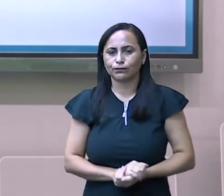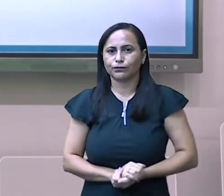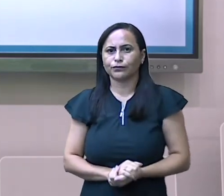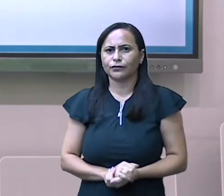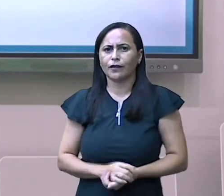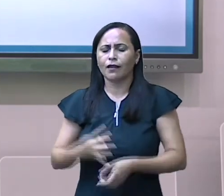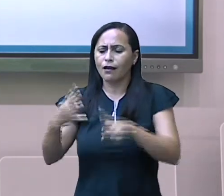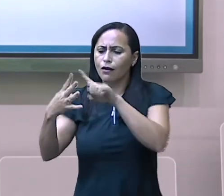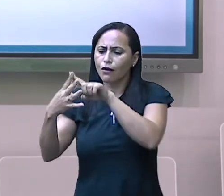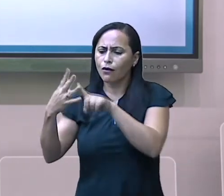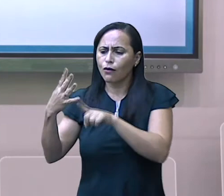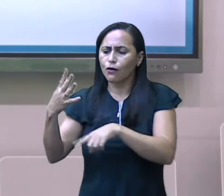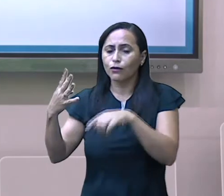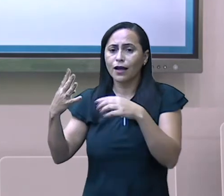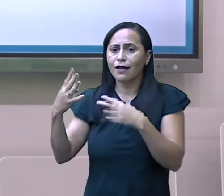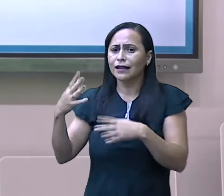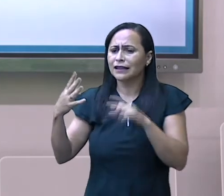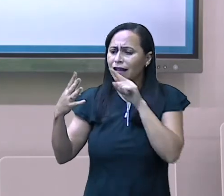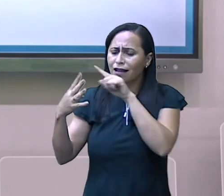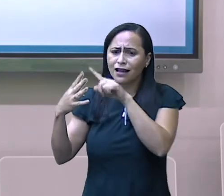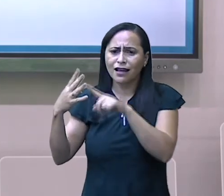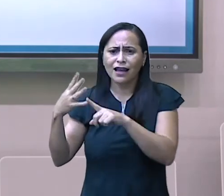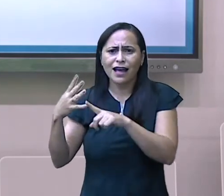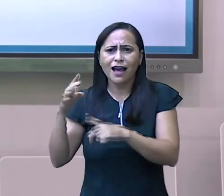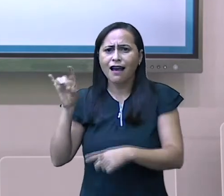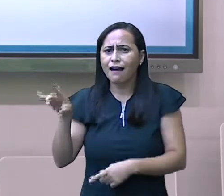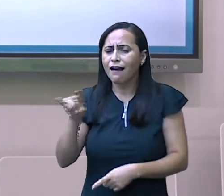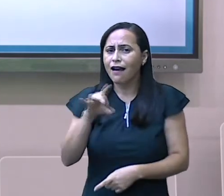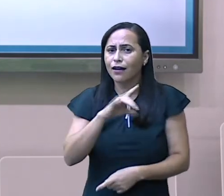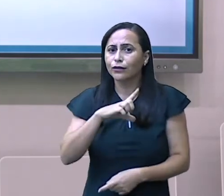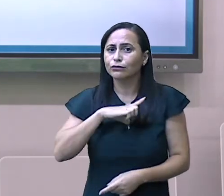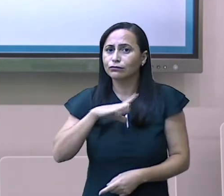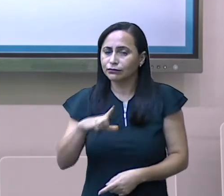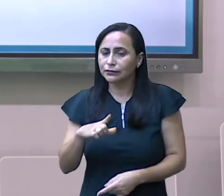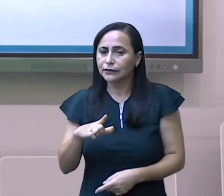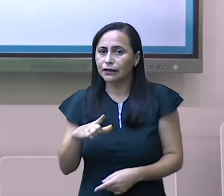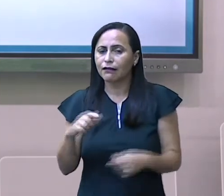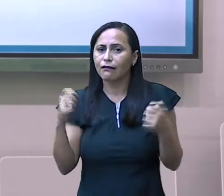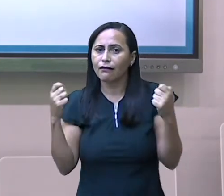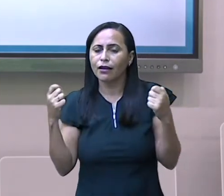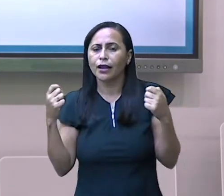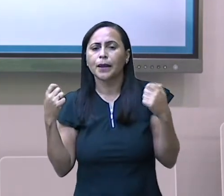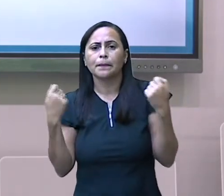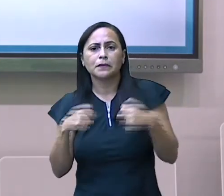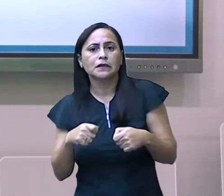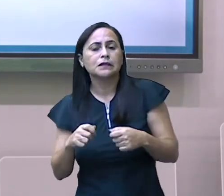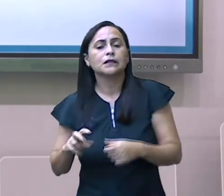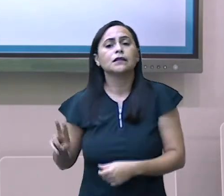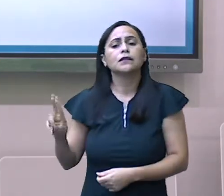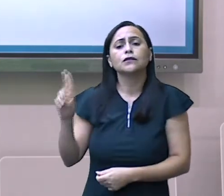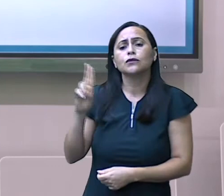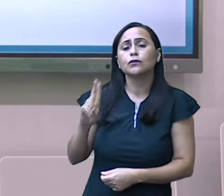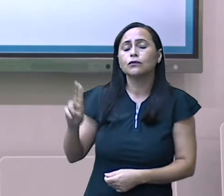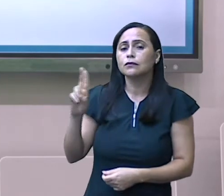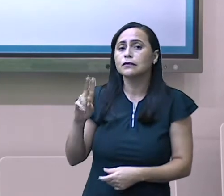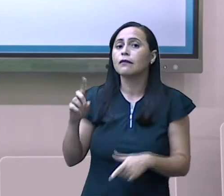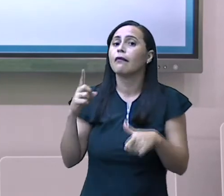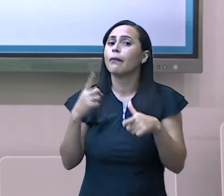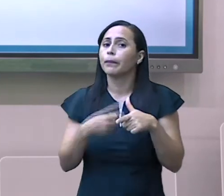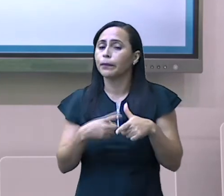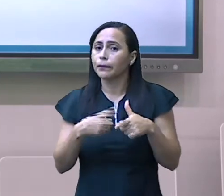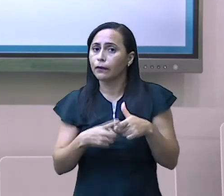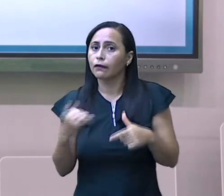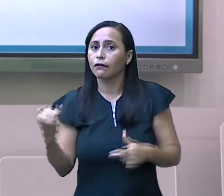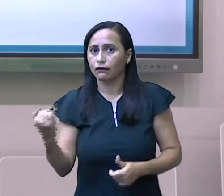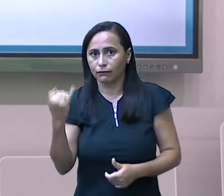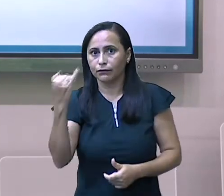sua utilidade. Precisamos conhecer o solo para sabermos qual o solo próprio para construções de moradia, né? Porque senão,